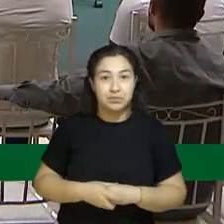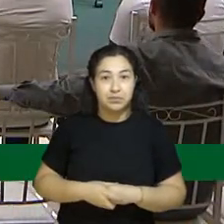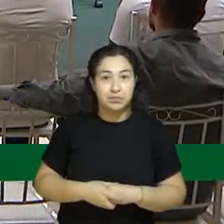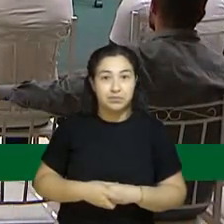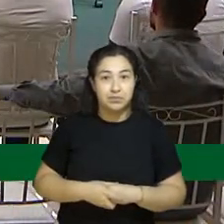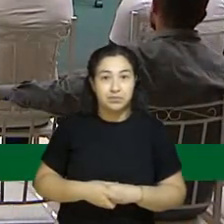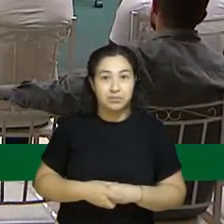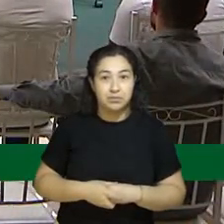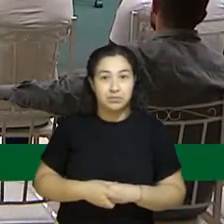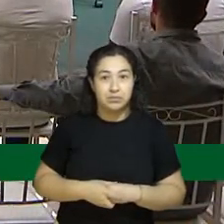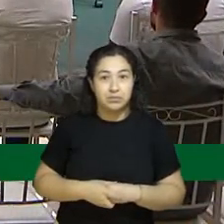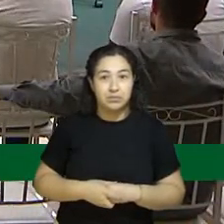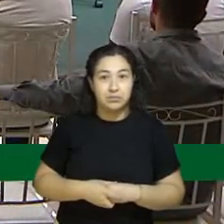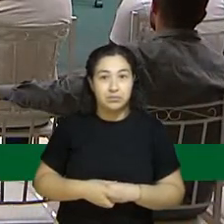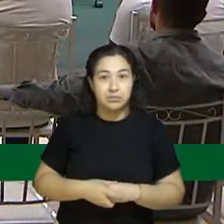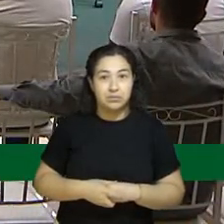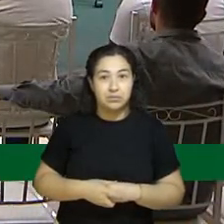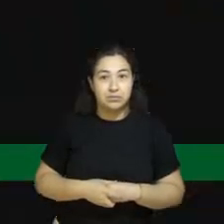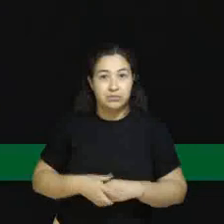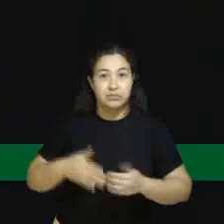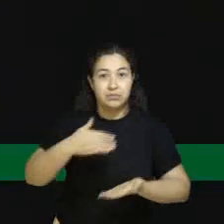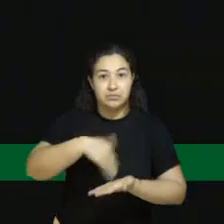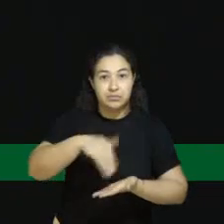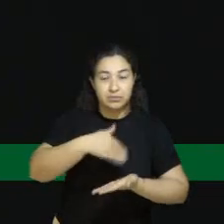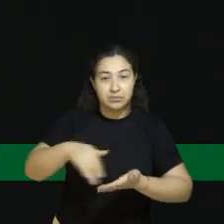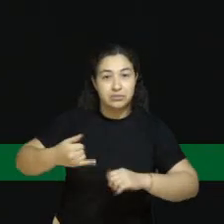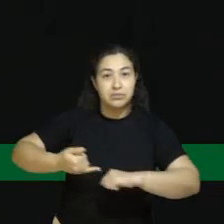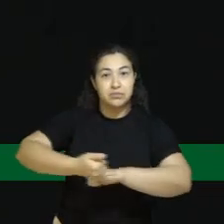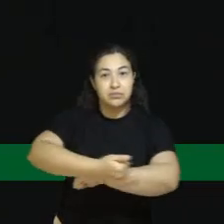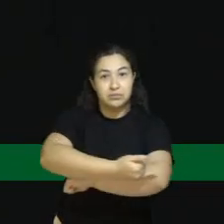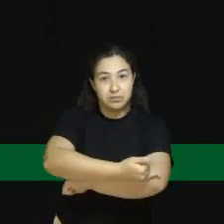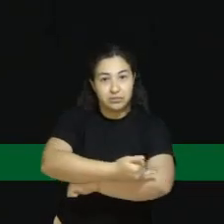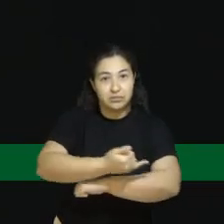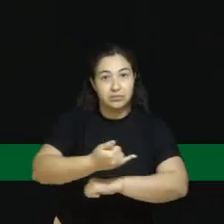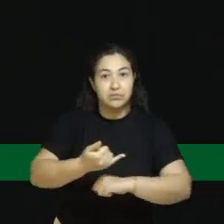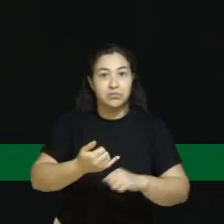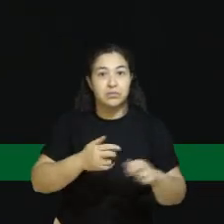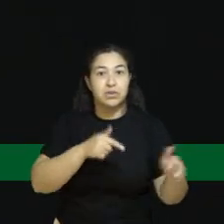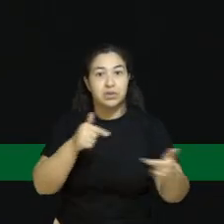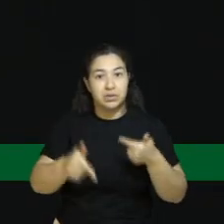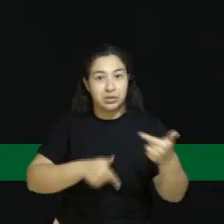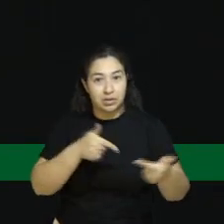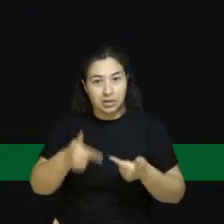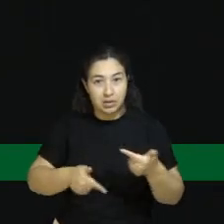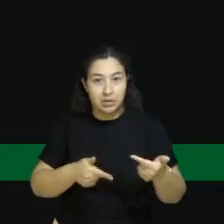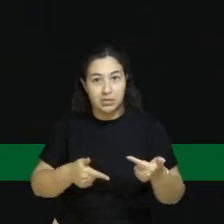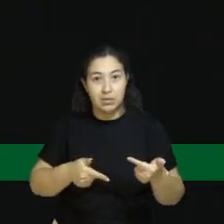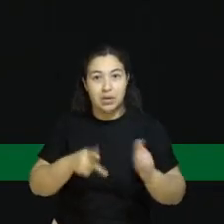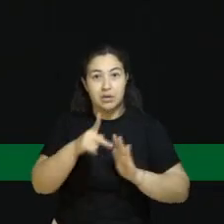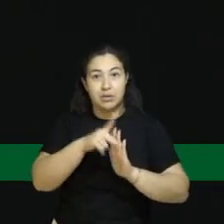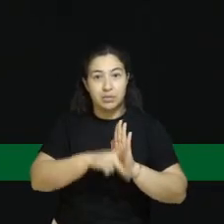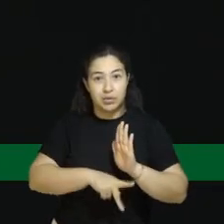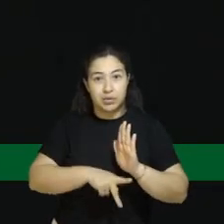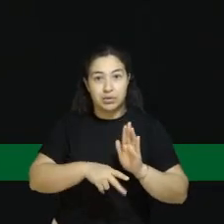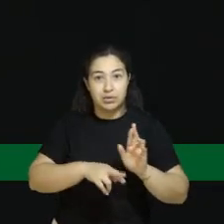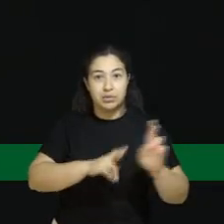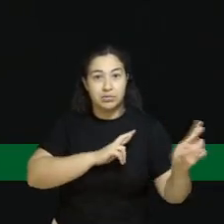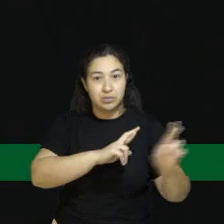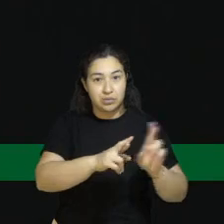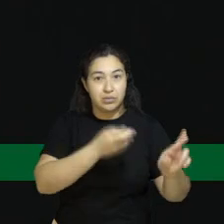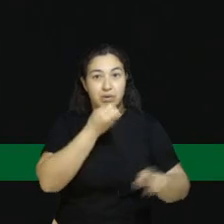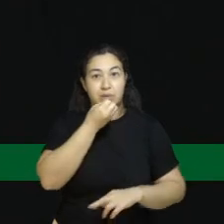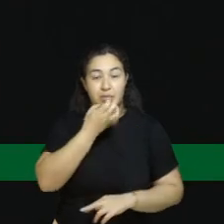Mais 30. Secretaria da Infraestrutura, pelo trabalho dedicado através do projeto Estrada Boa. Também